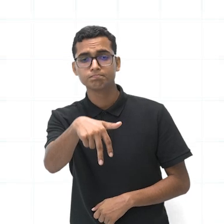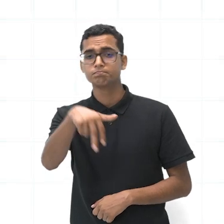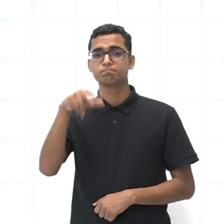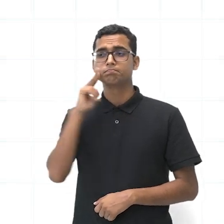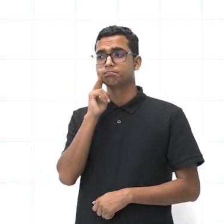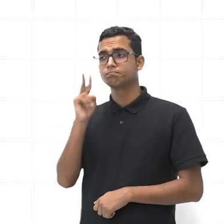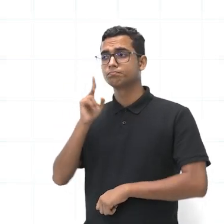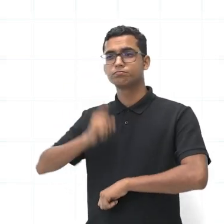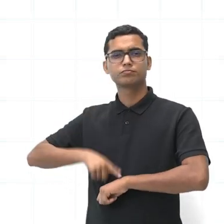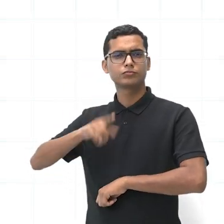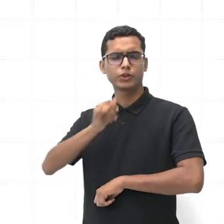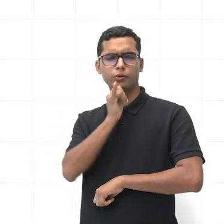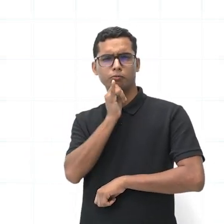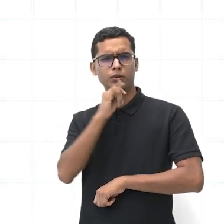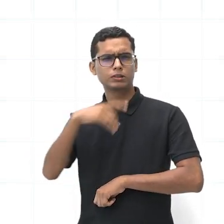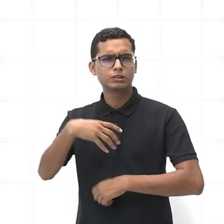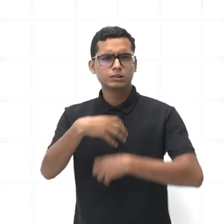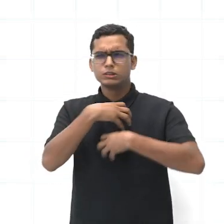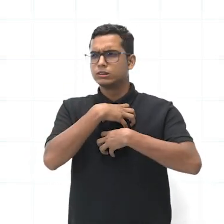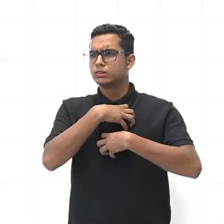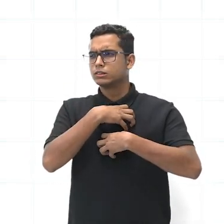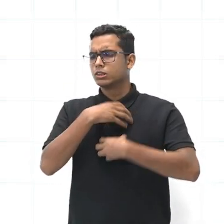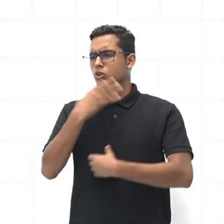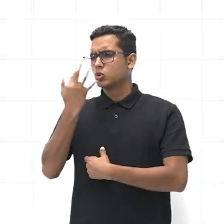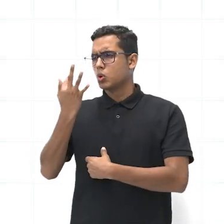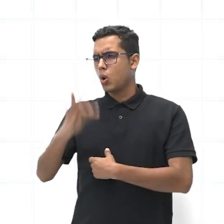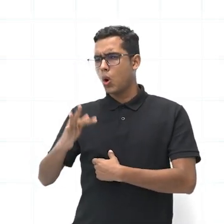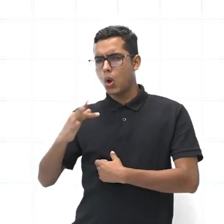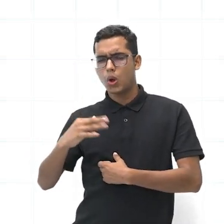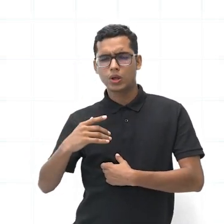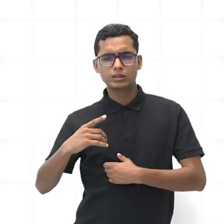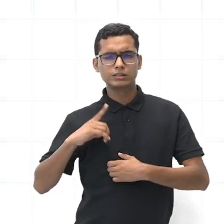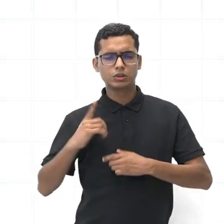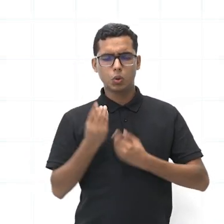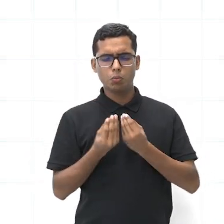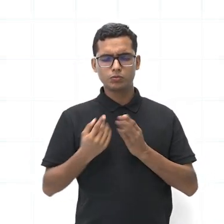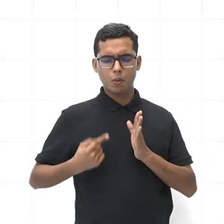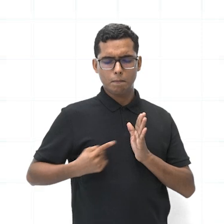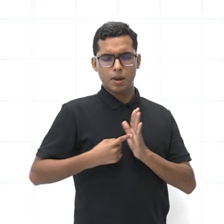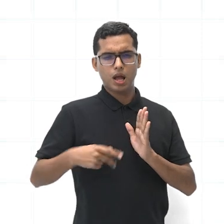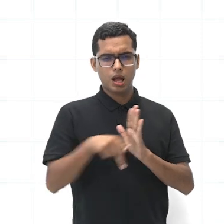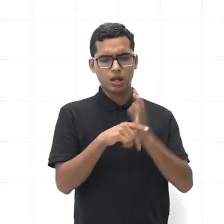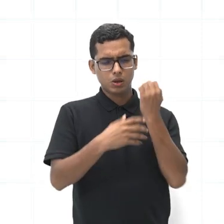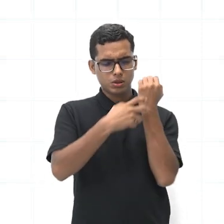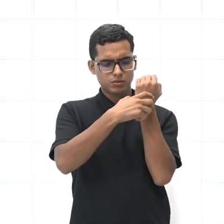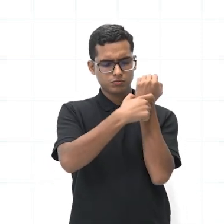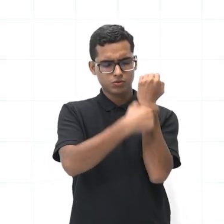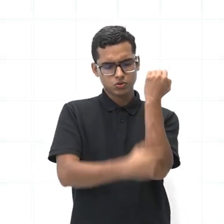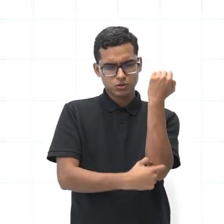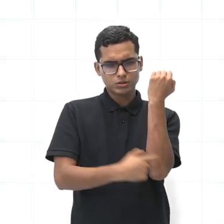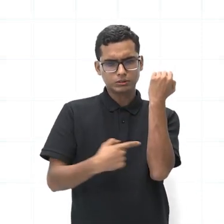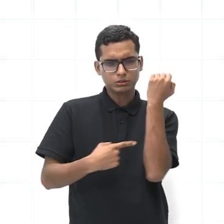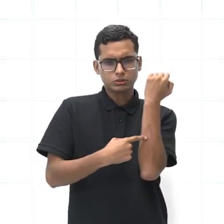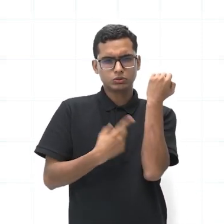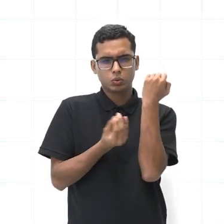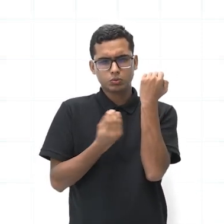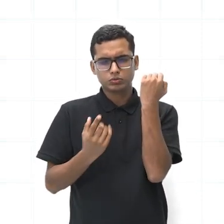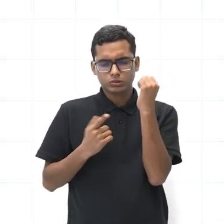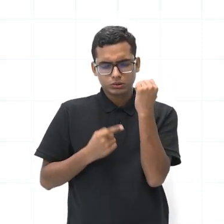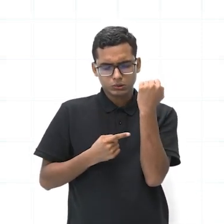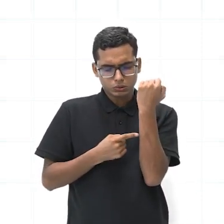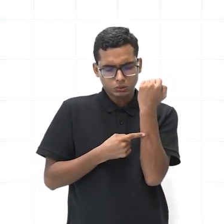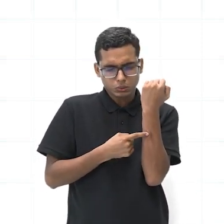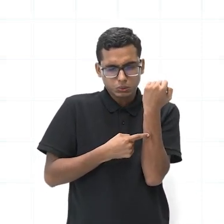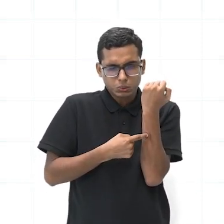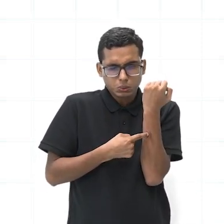aí sente aquela dor, aquela pontada ali nas costas, às vezes uma dor que parece que está perfurando a